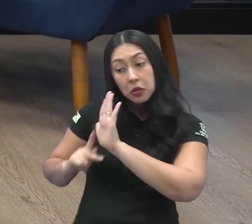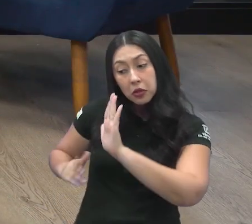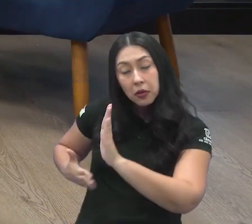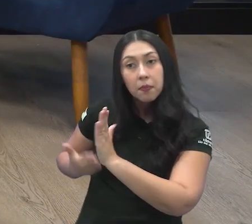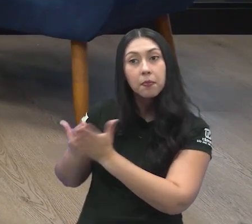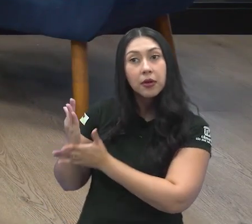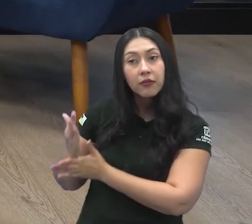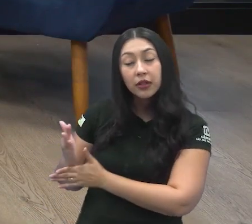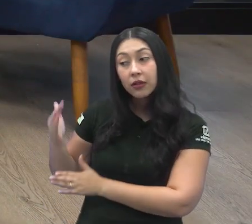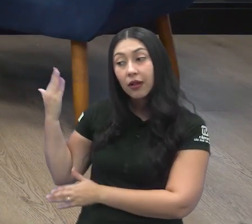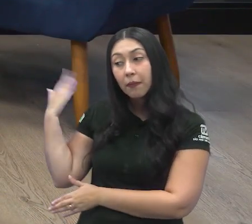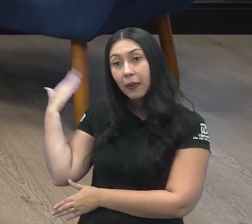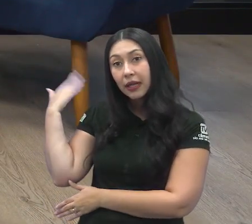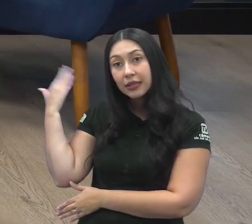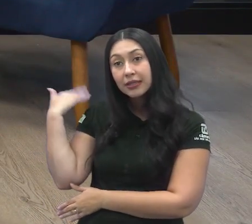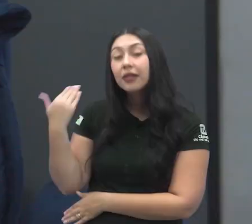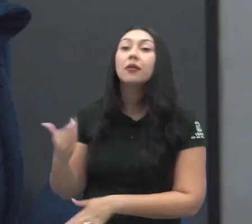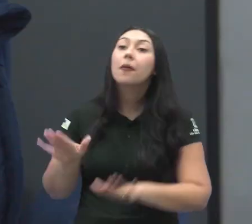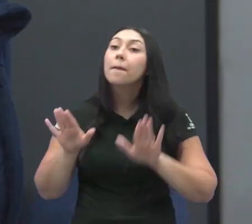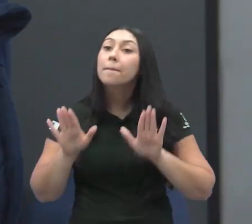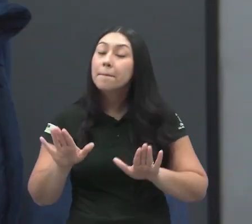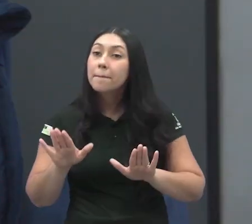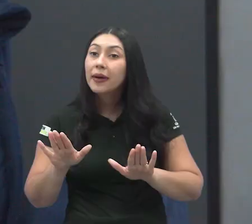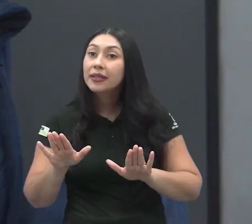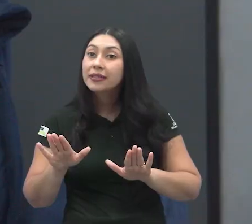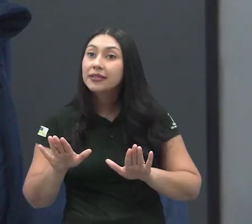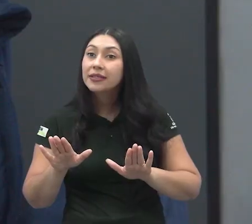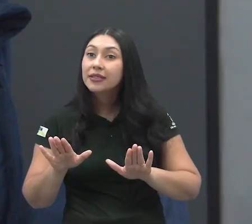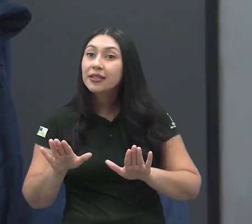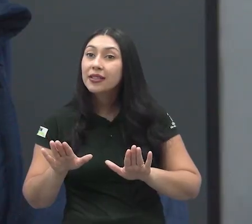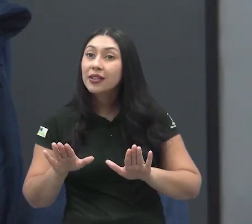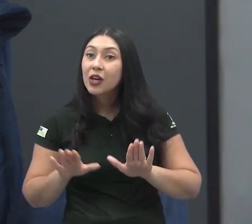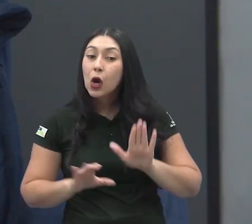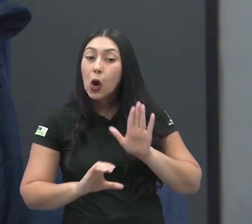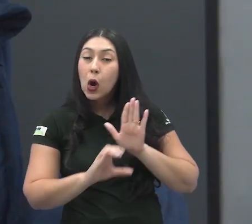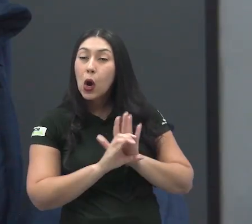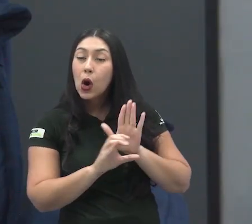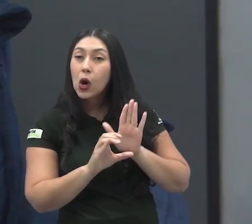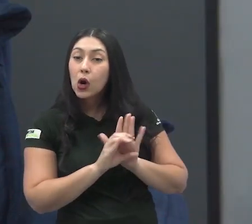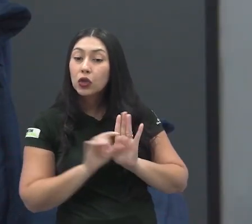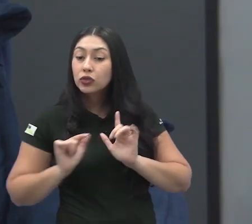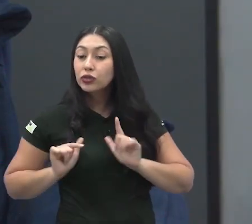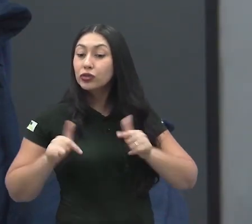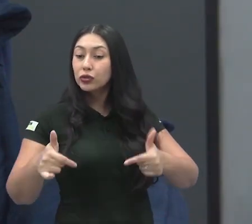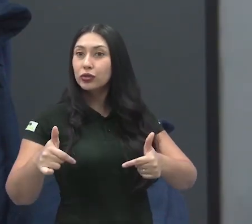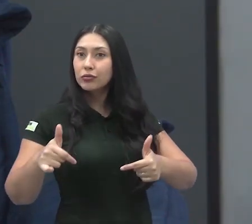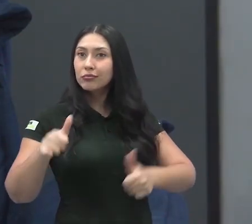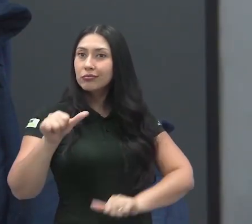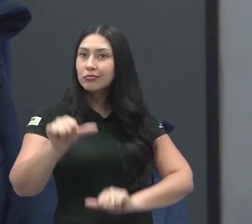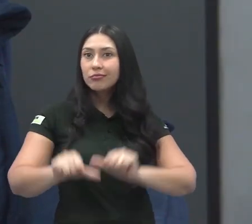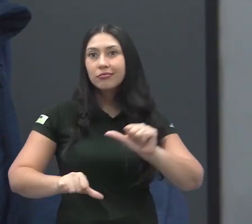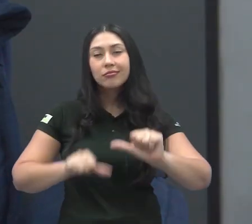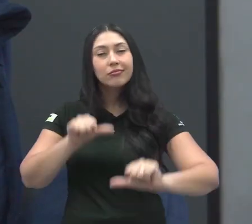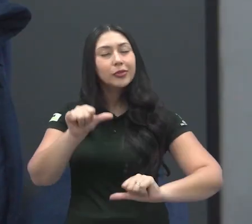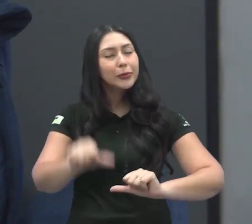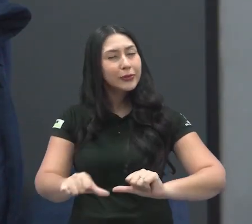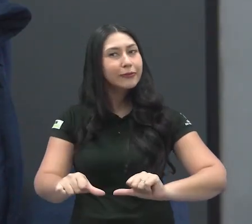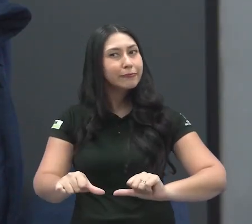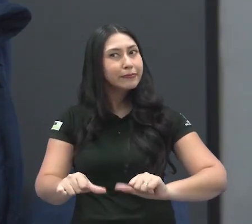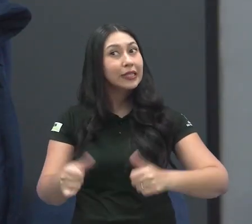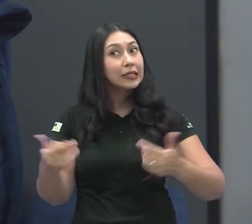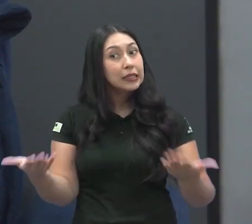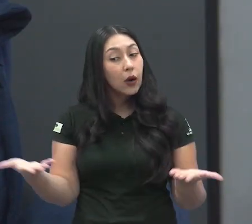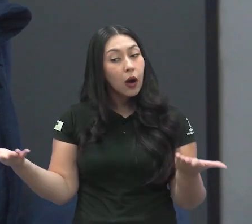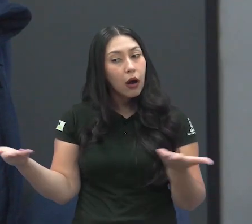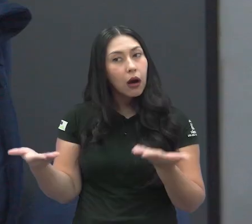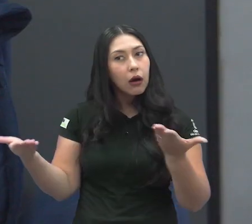projeto aprovado no meu primeiro mandato, só que o Código de Postura de São José dos Campos ele teve uma mudança no período que eu não estava na